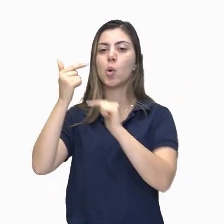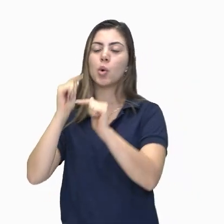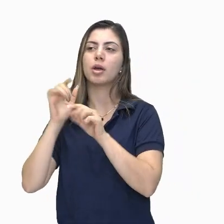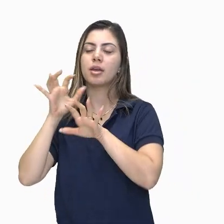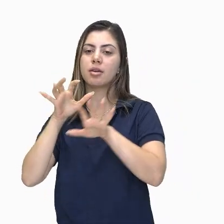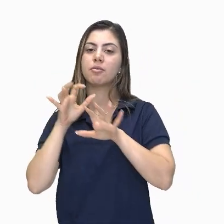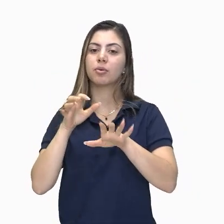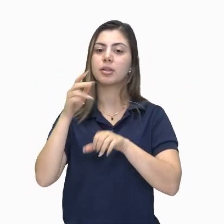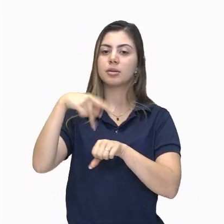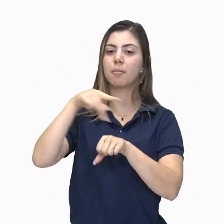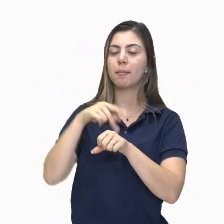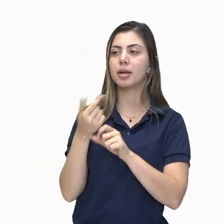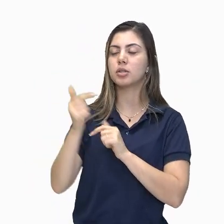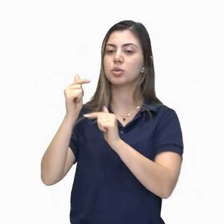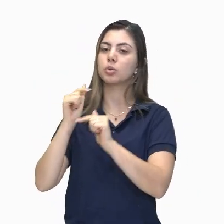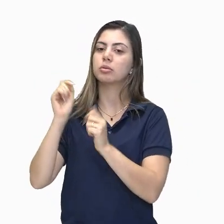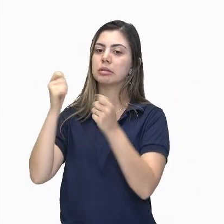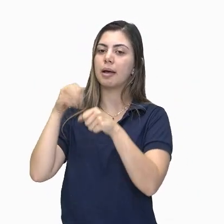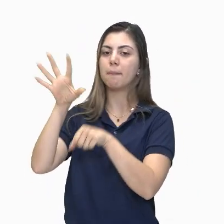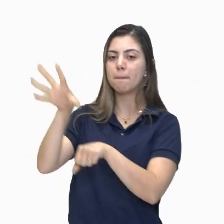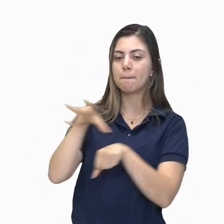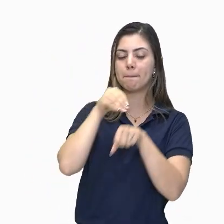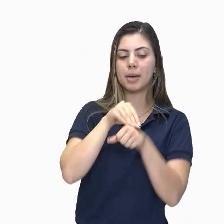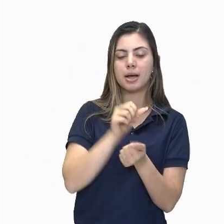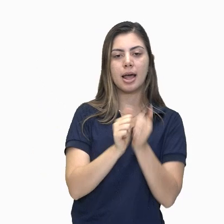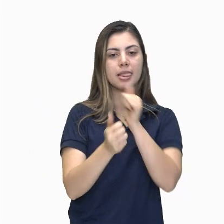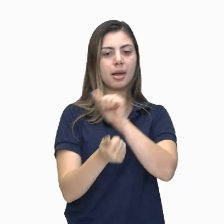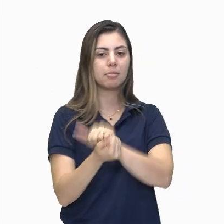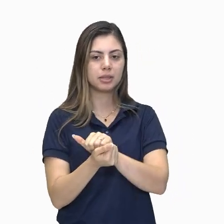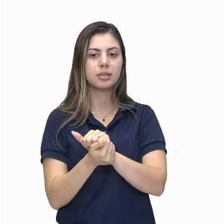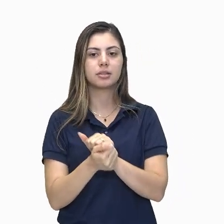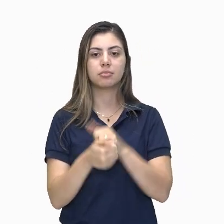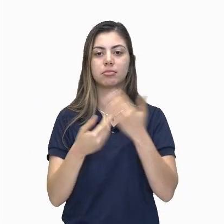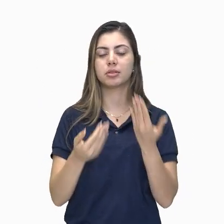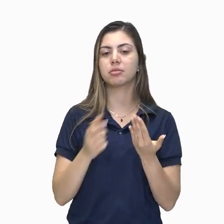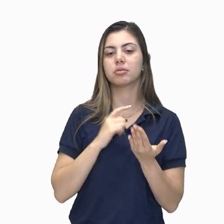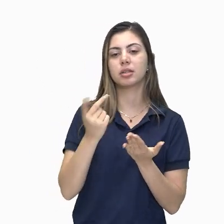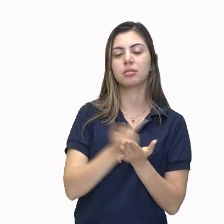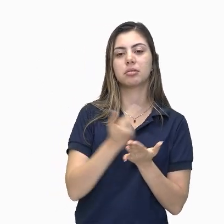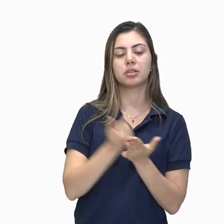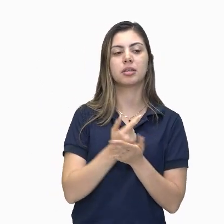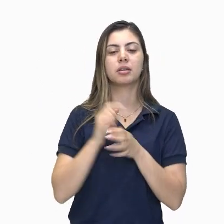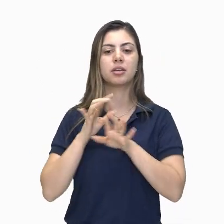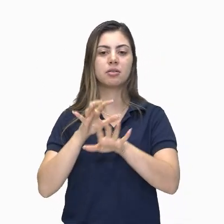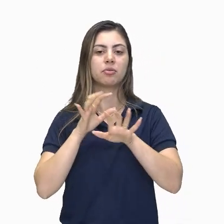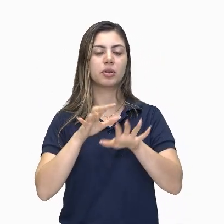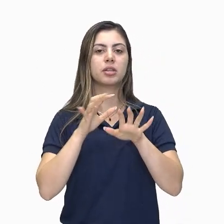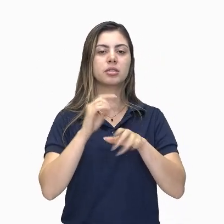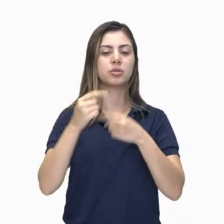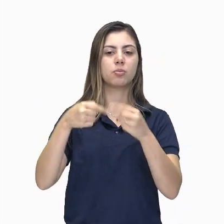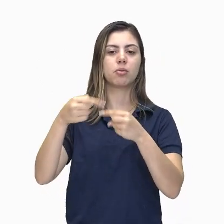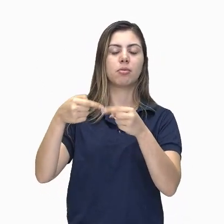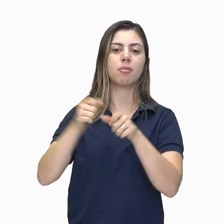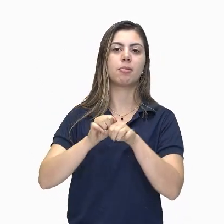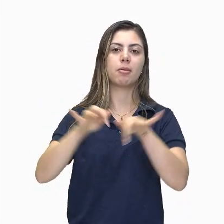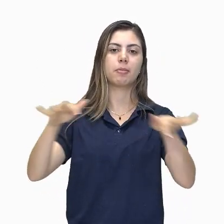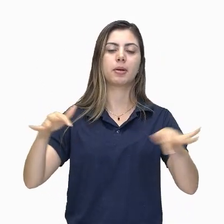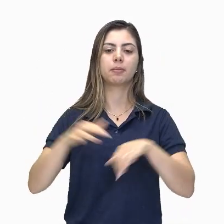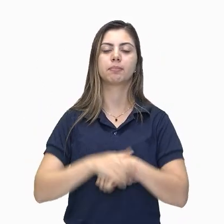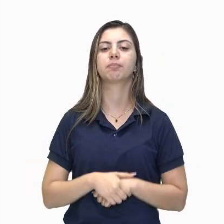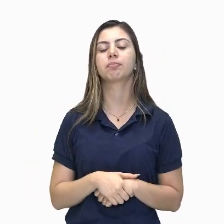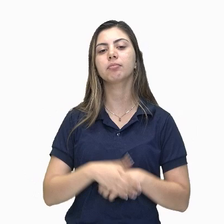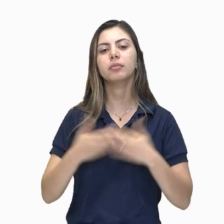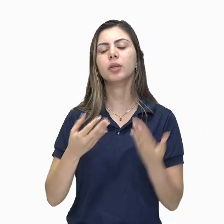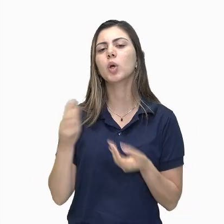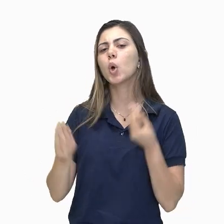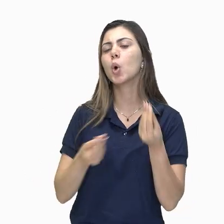forma crítica e criativa. Sua obra influenciou gerações posteriores de artistas. E como é que isso vai funcionar?